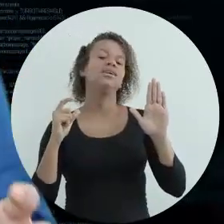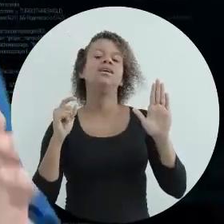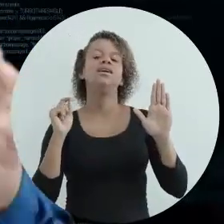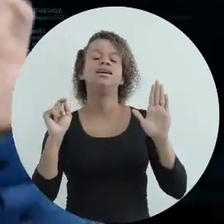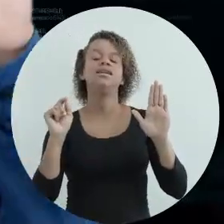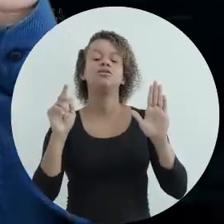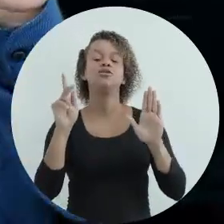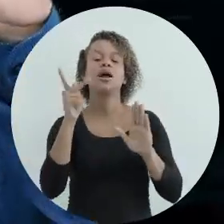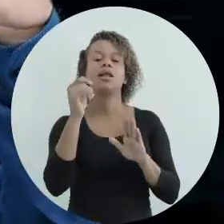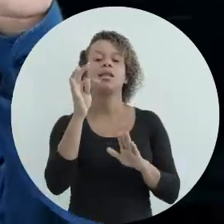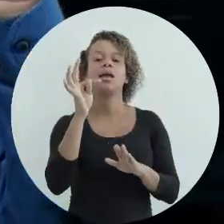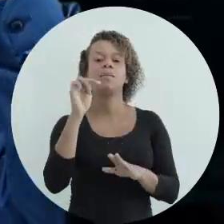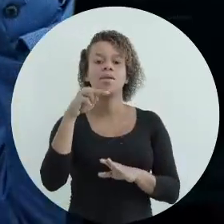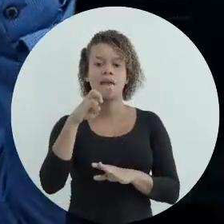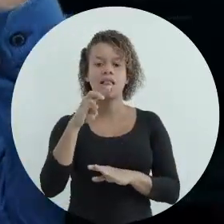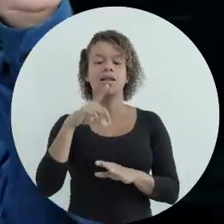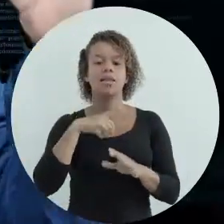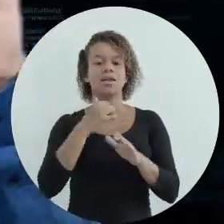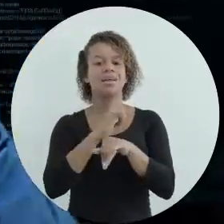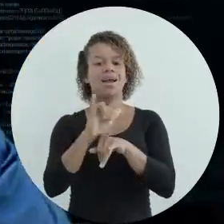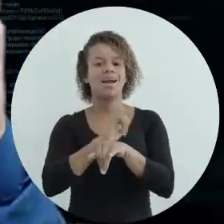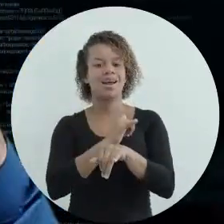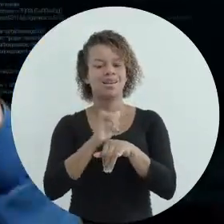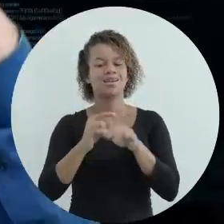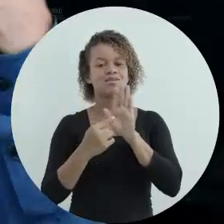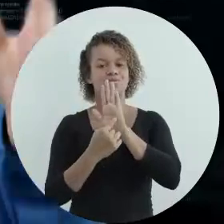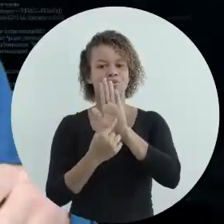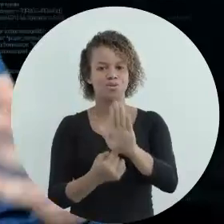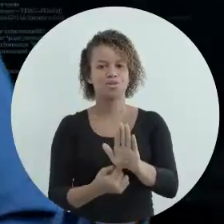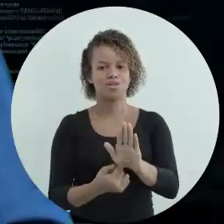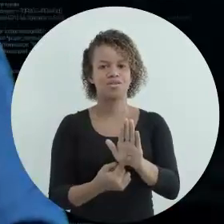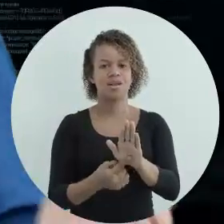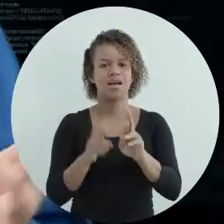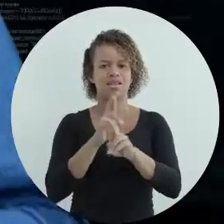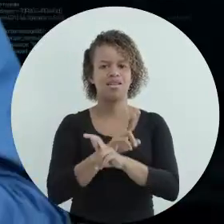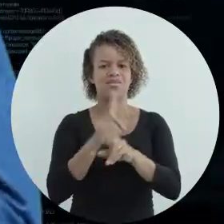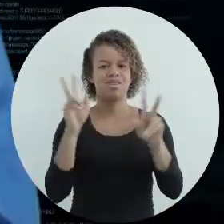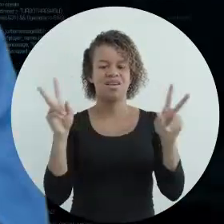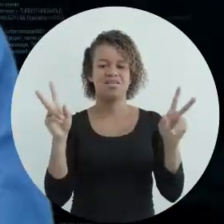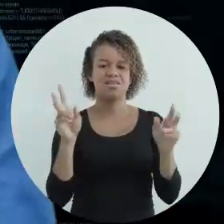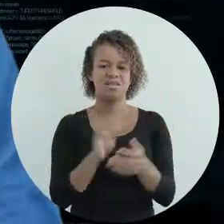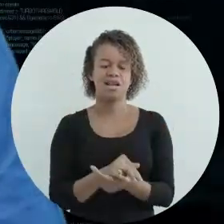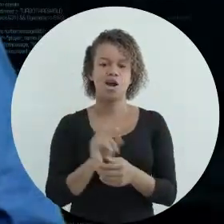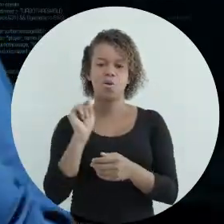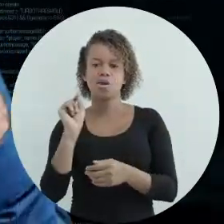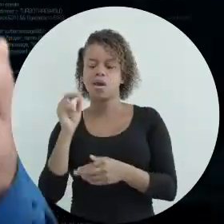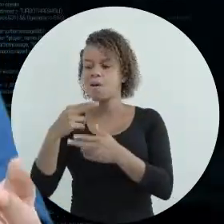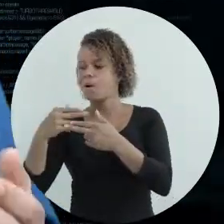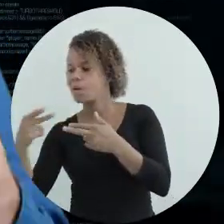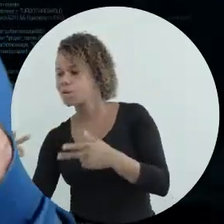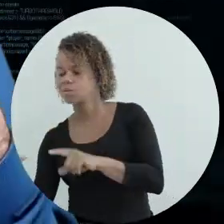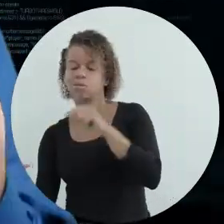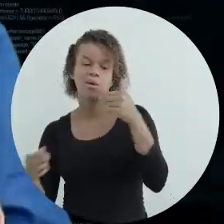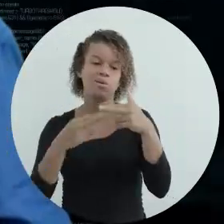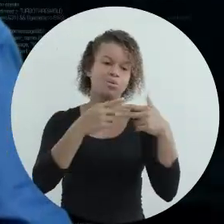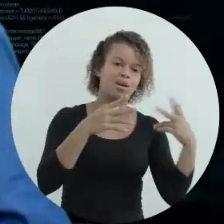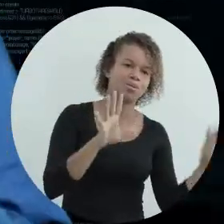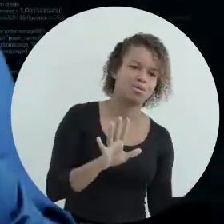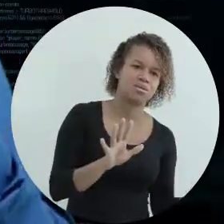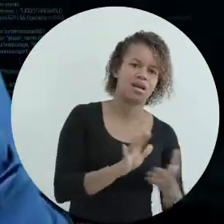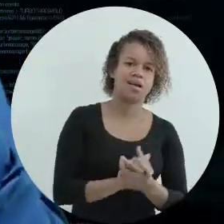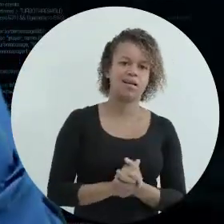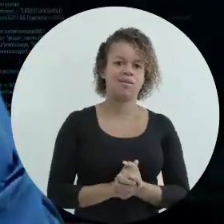essa característica de mostrar, de diferenciar o que é uma coisa, o que é outra coisa. E ele além